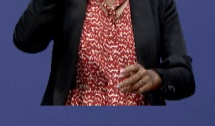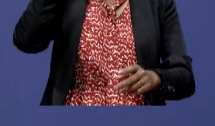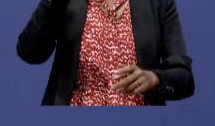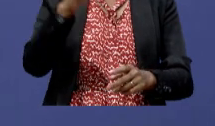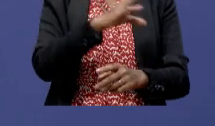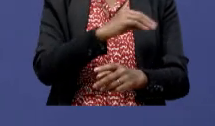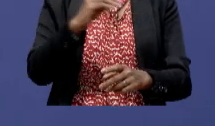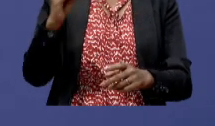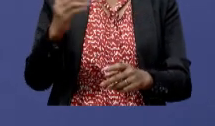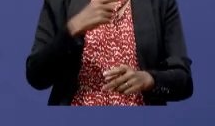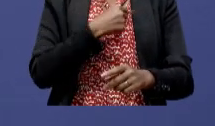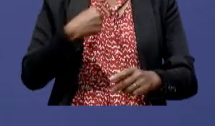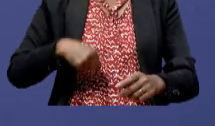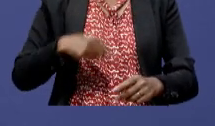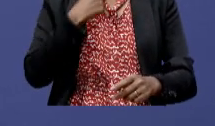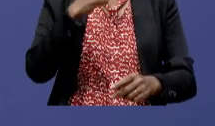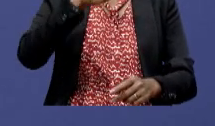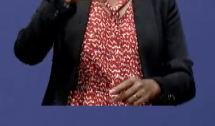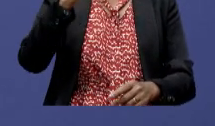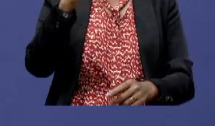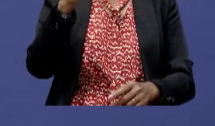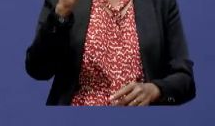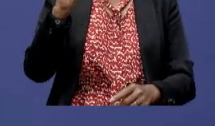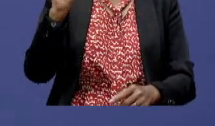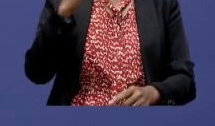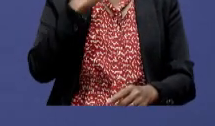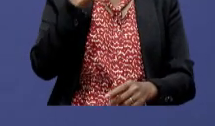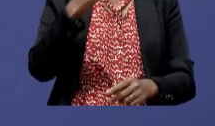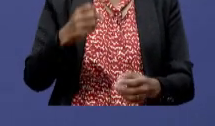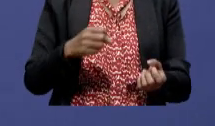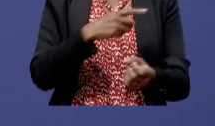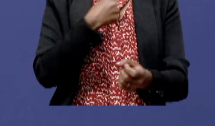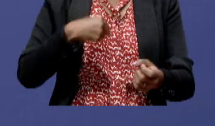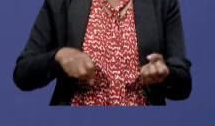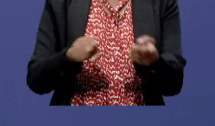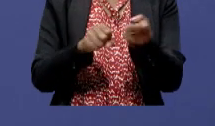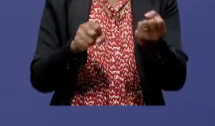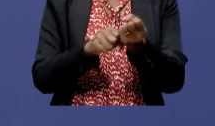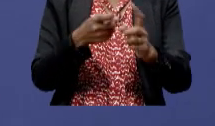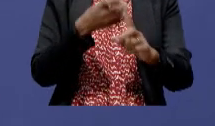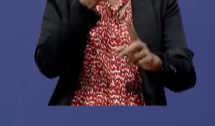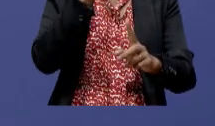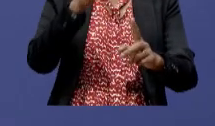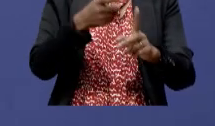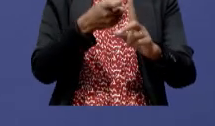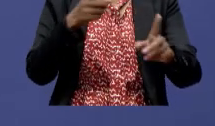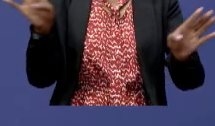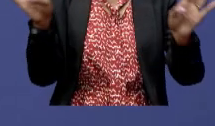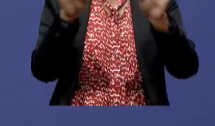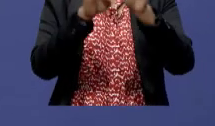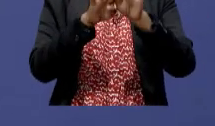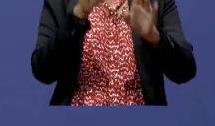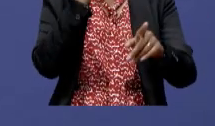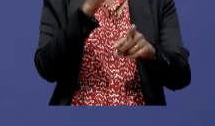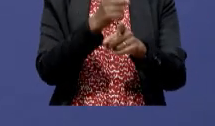Relação Exterior Sina, Jaujan Lijian Hateten, sina apoio firmemente declaração hus Blinken nebe takamata ma facto,